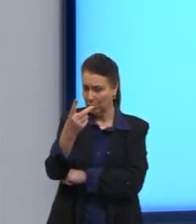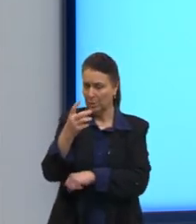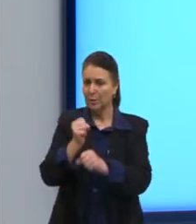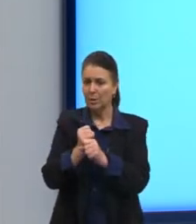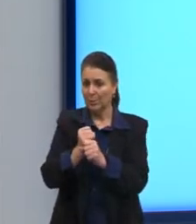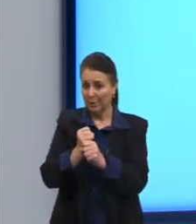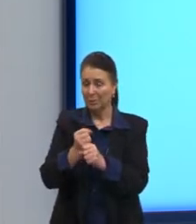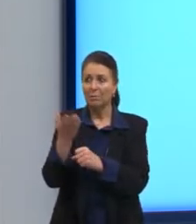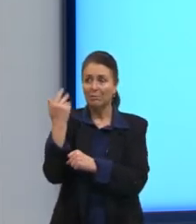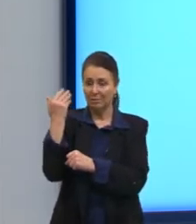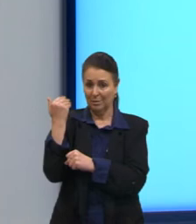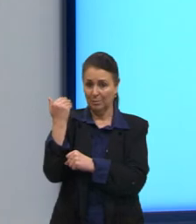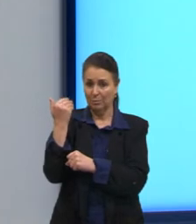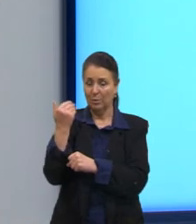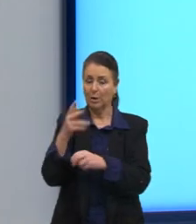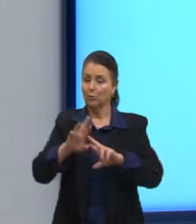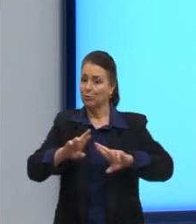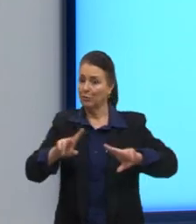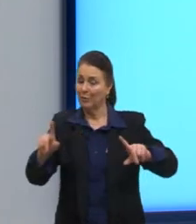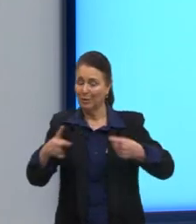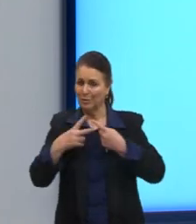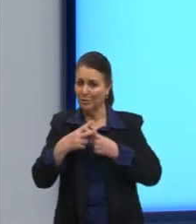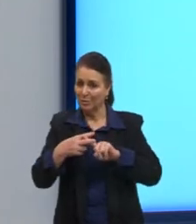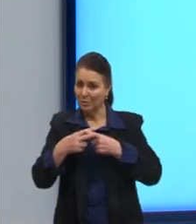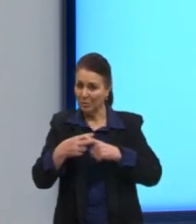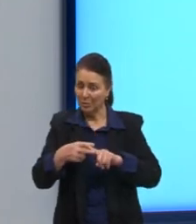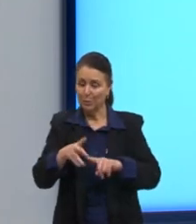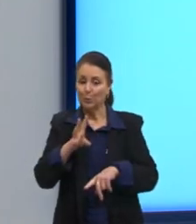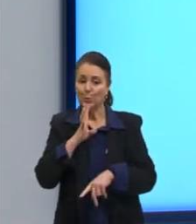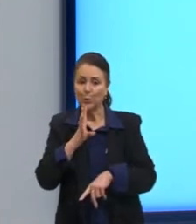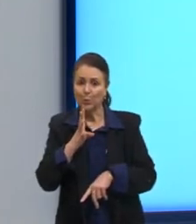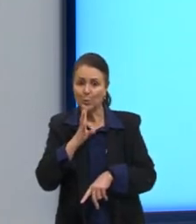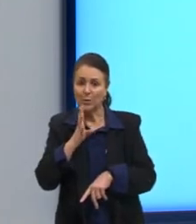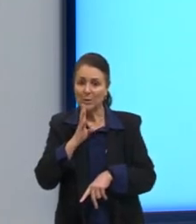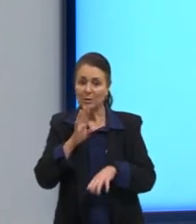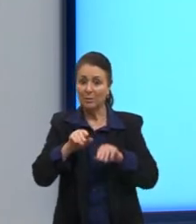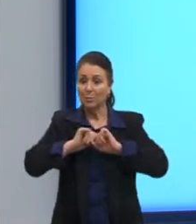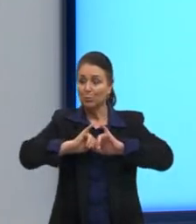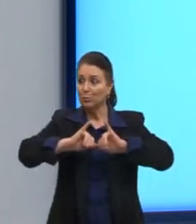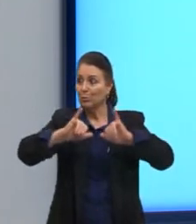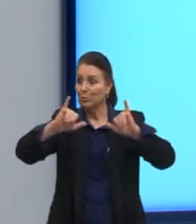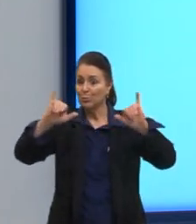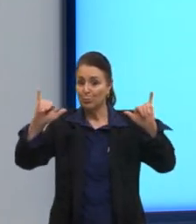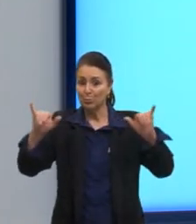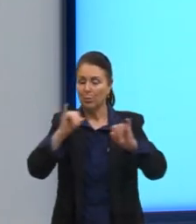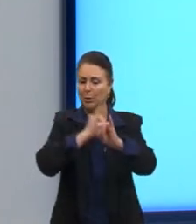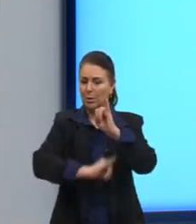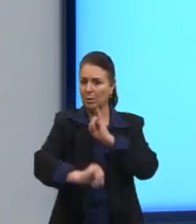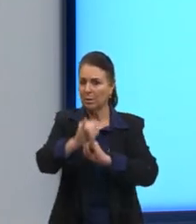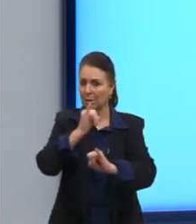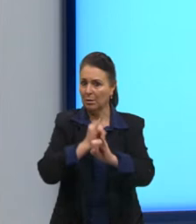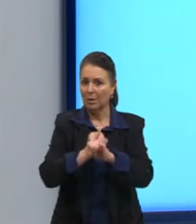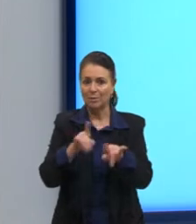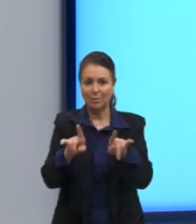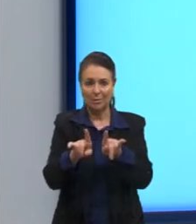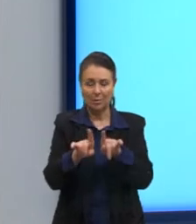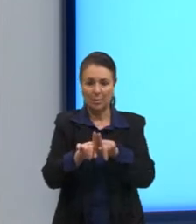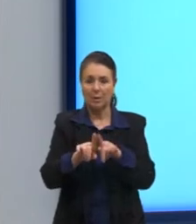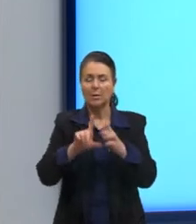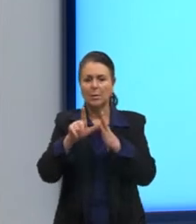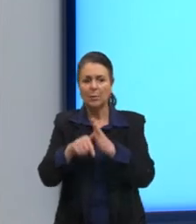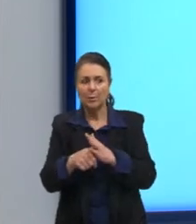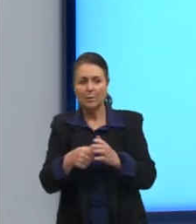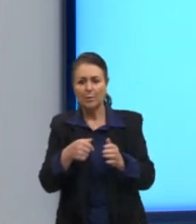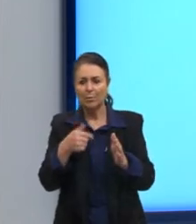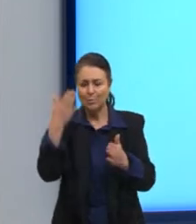equipamentos que nós temos hoje nem a tecnologia e nem o conhecimento era tão difundido assim pela internet né para eles ficarem sabendo que que o outro